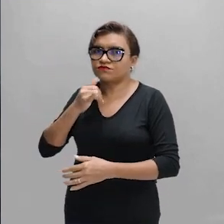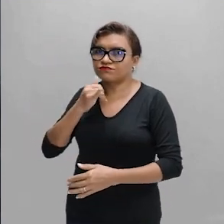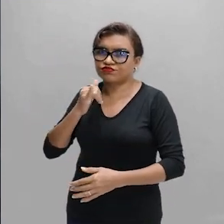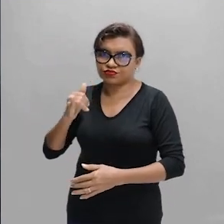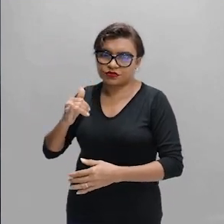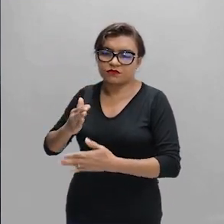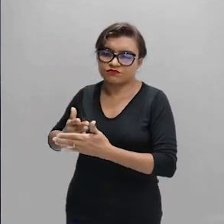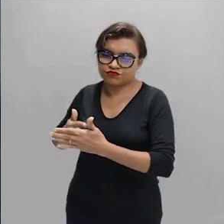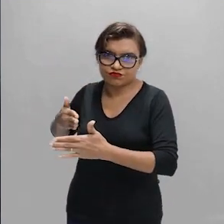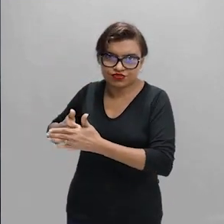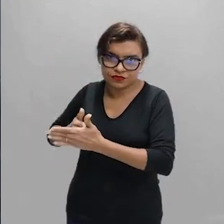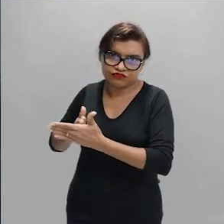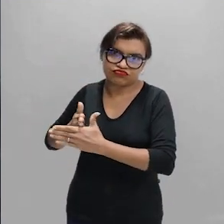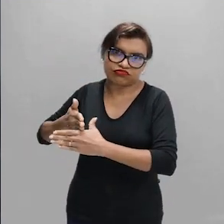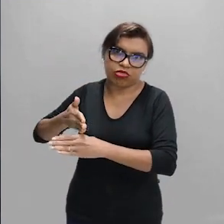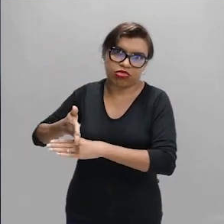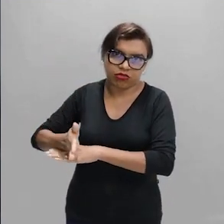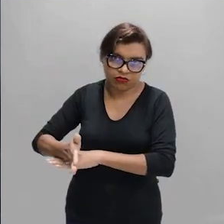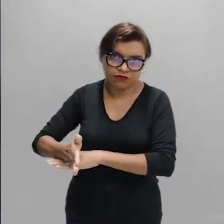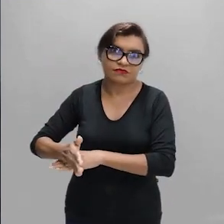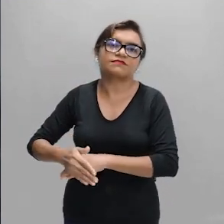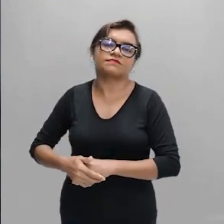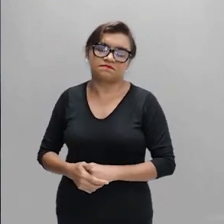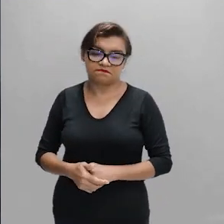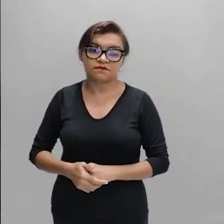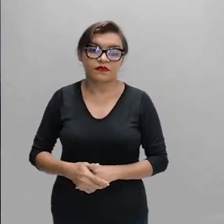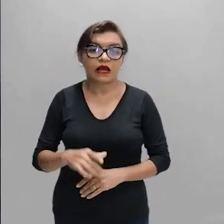Certo? Então, nós temos aqui o condutor.